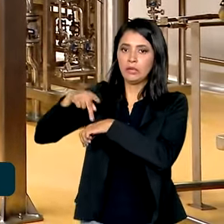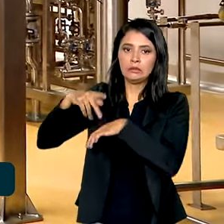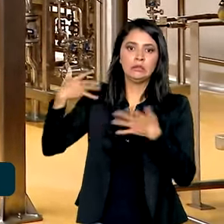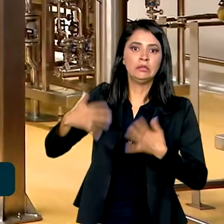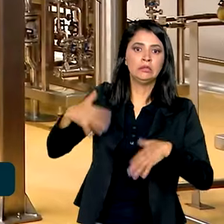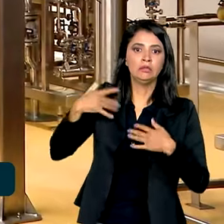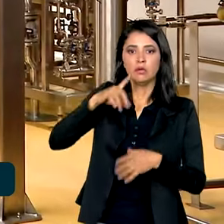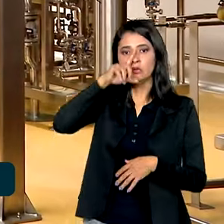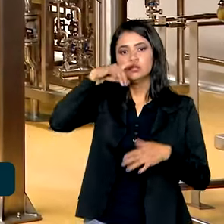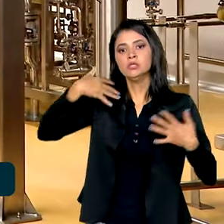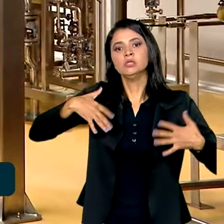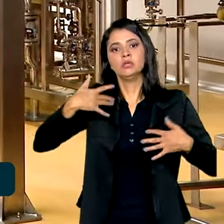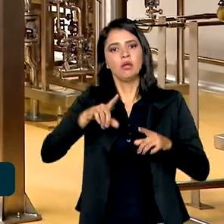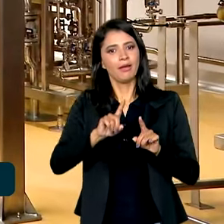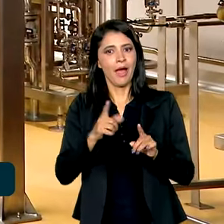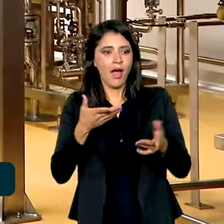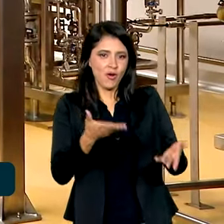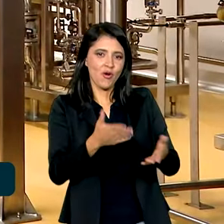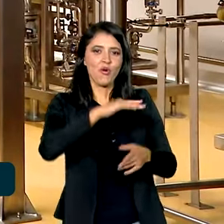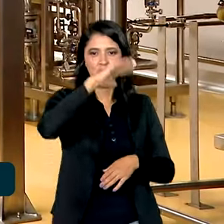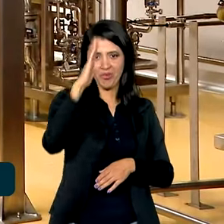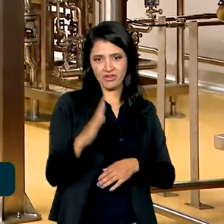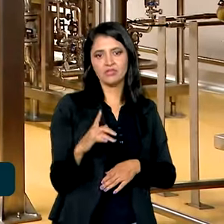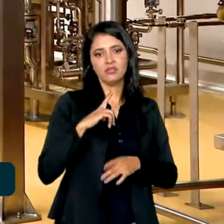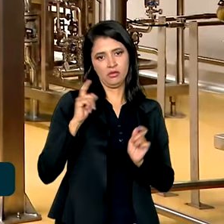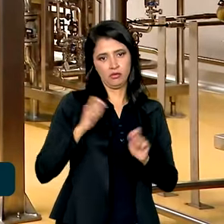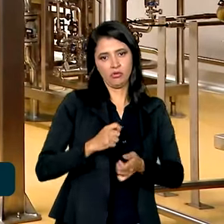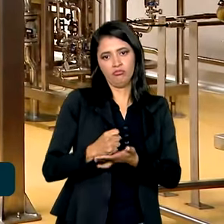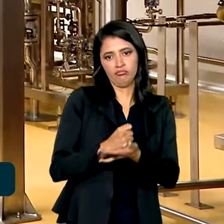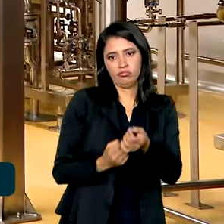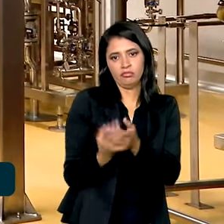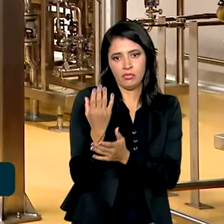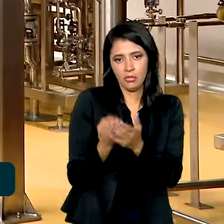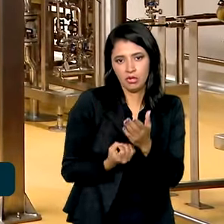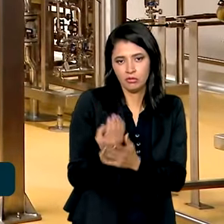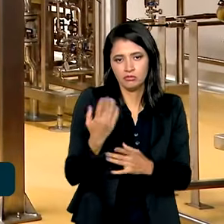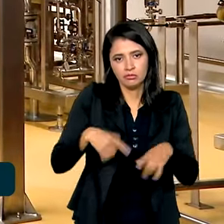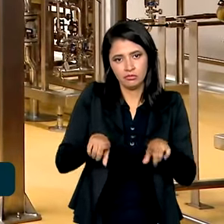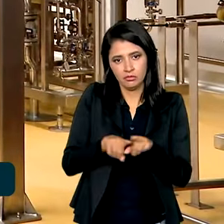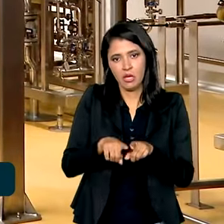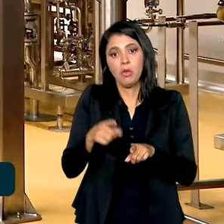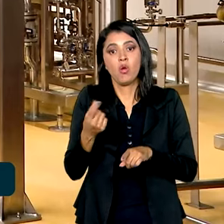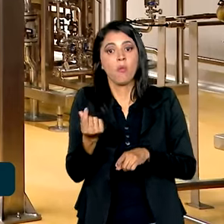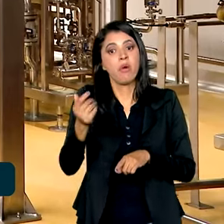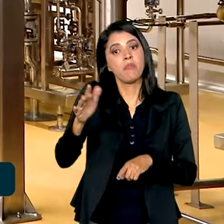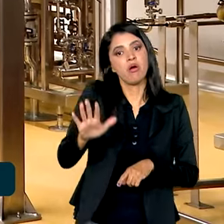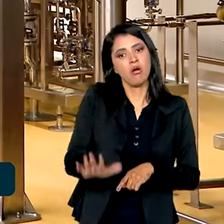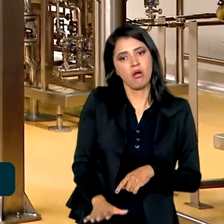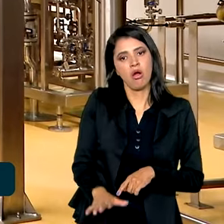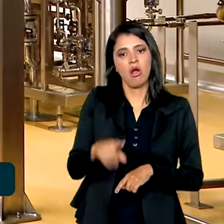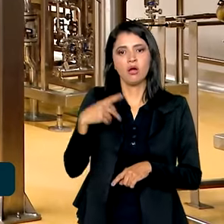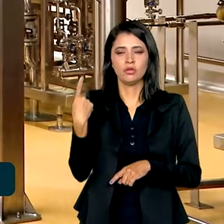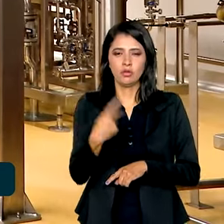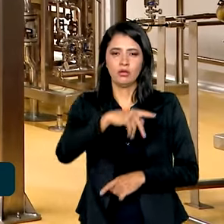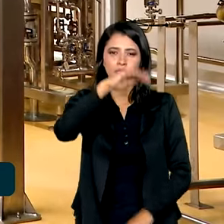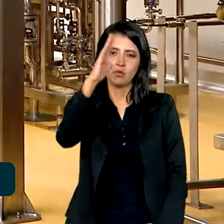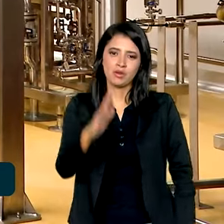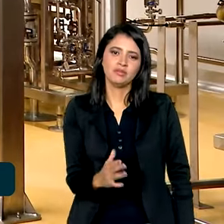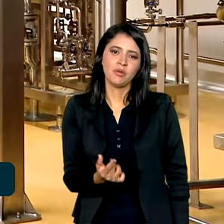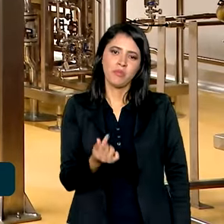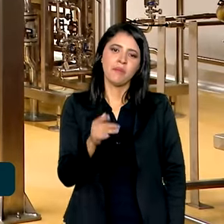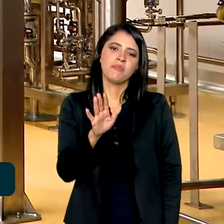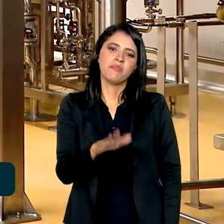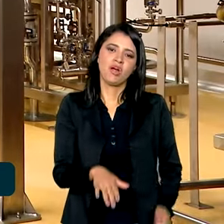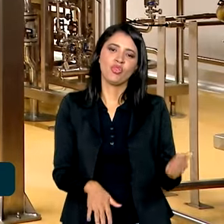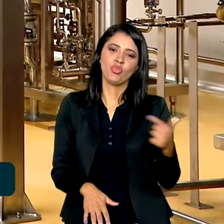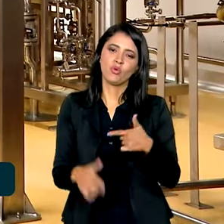países, vai passar a estar na mão do Brasil. E também a questão do custo. Os custos produtivos do Brasil são mais